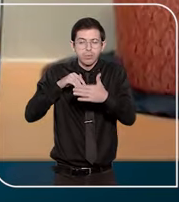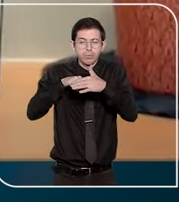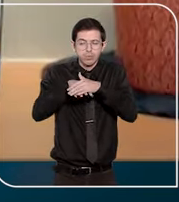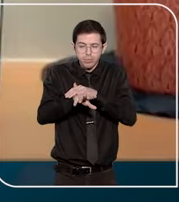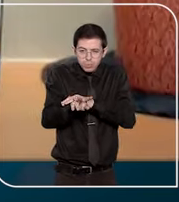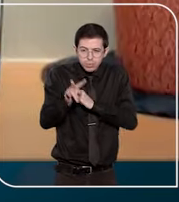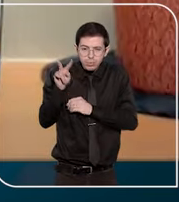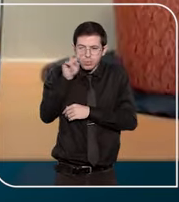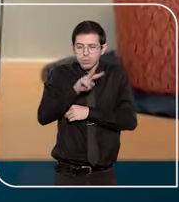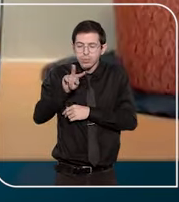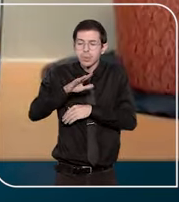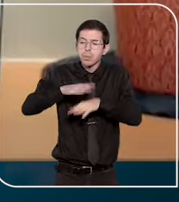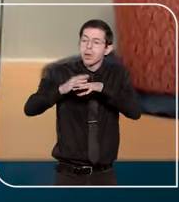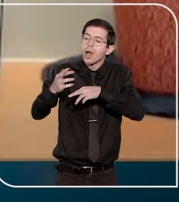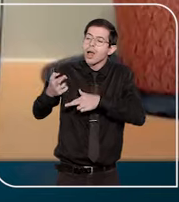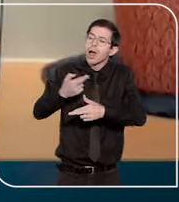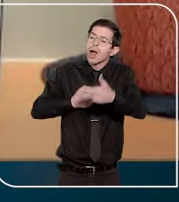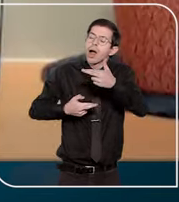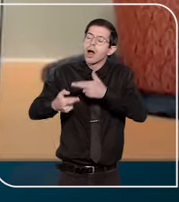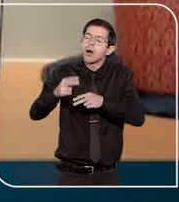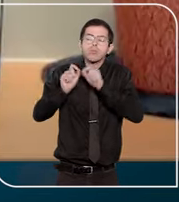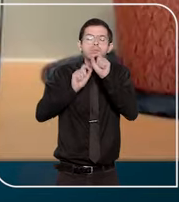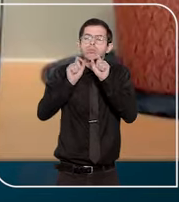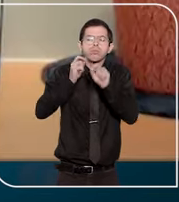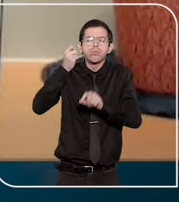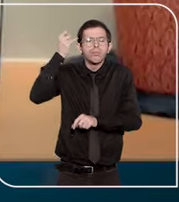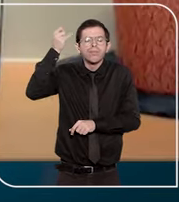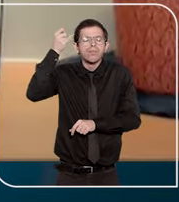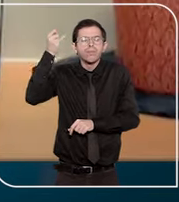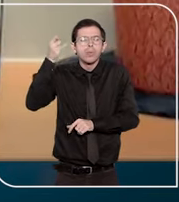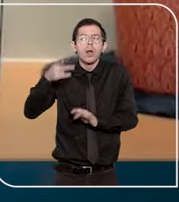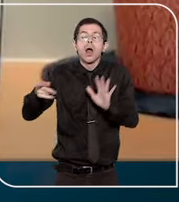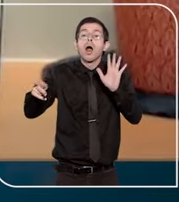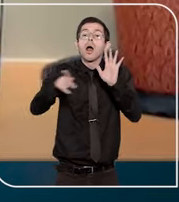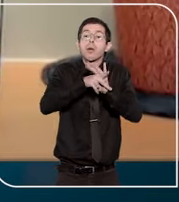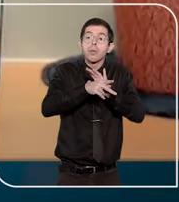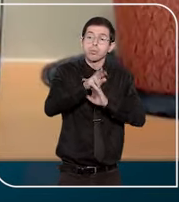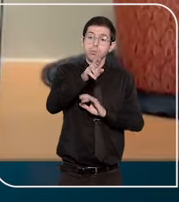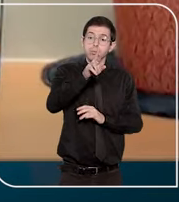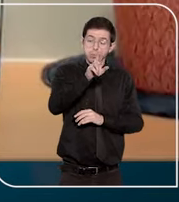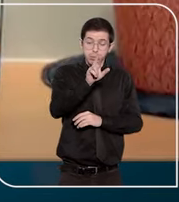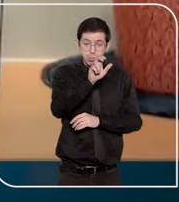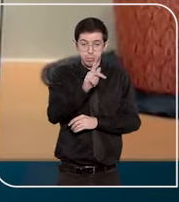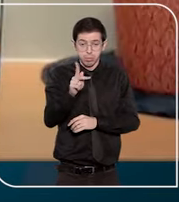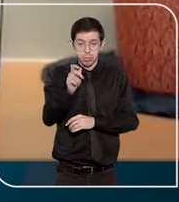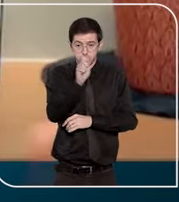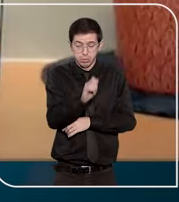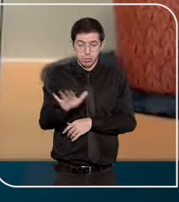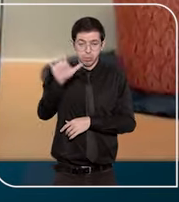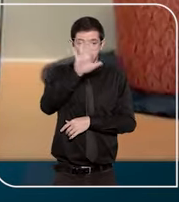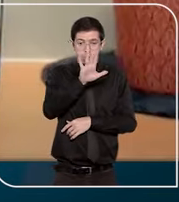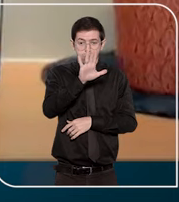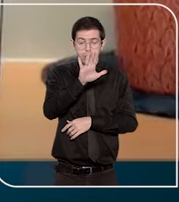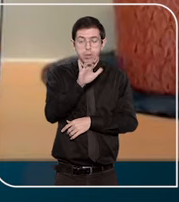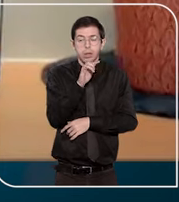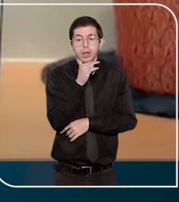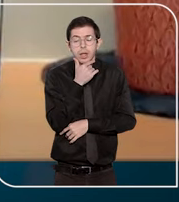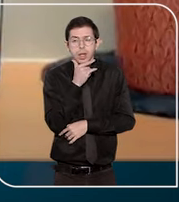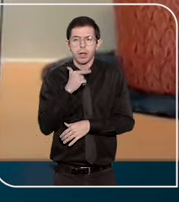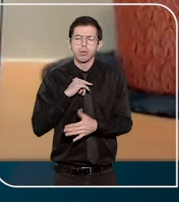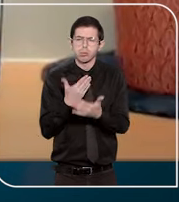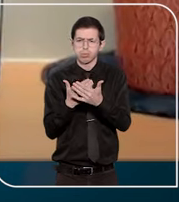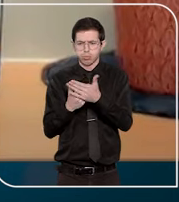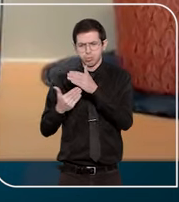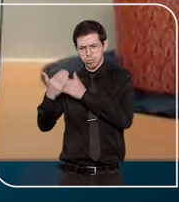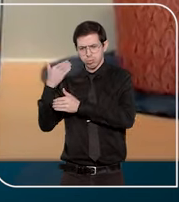estão mais relacionados a uma ideia da própria repercussão geral. É engraçado que, como mencionei há